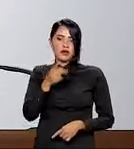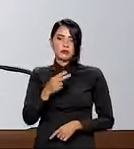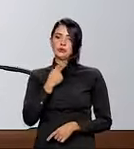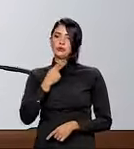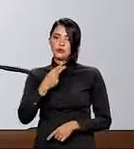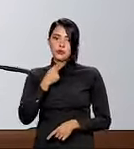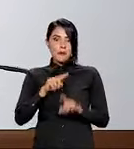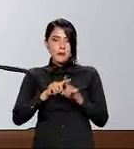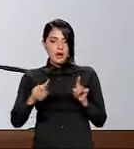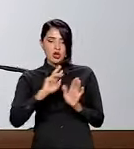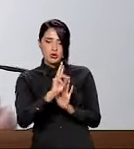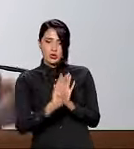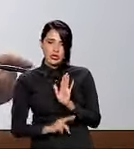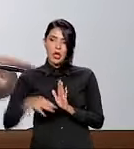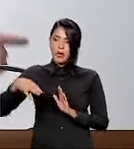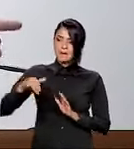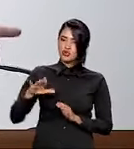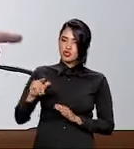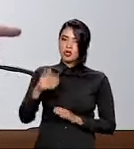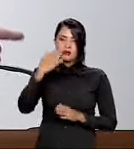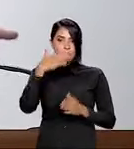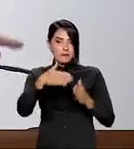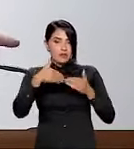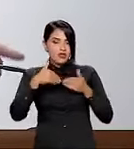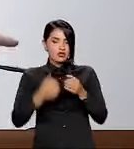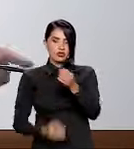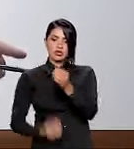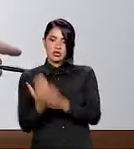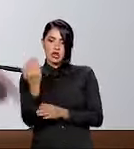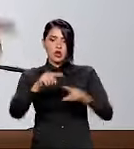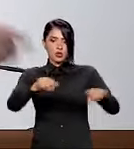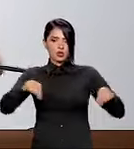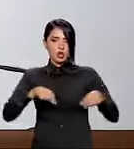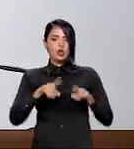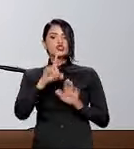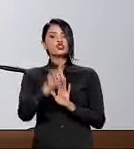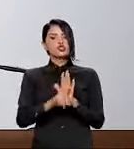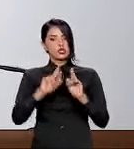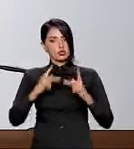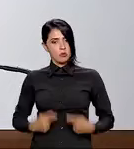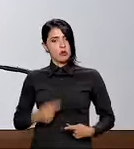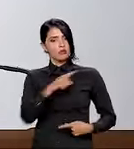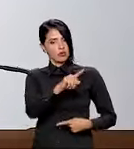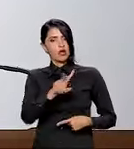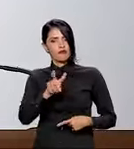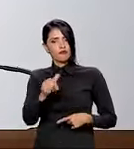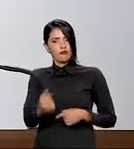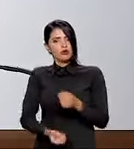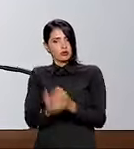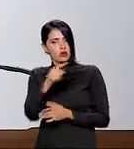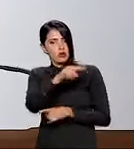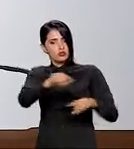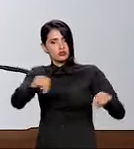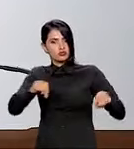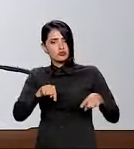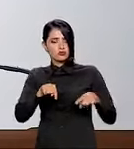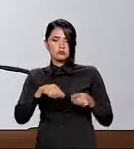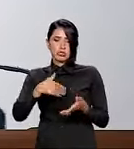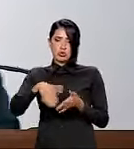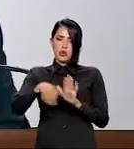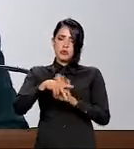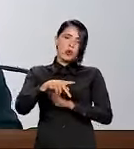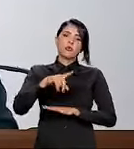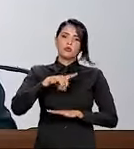no relatório a Michelle Bachelet pede para criar um escritório de direitos humanos e foi criado o escritório de direitos humanos.